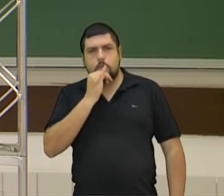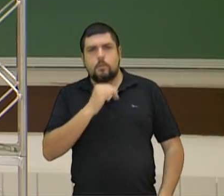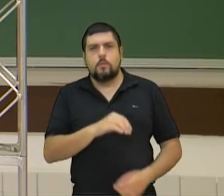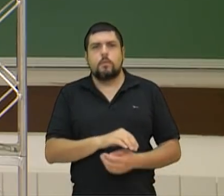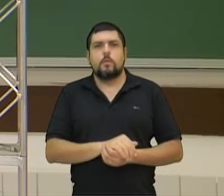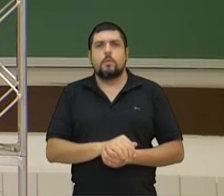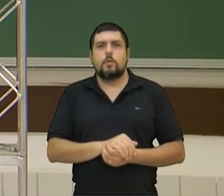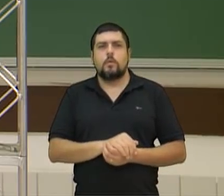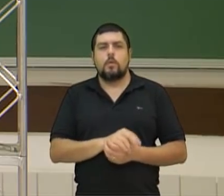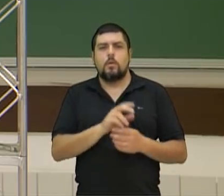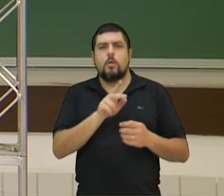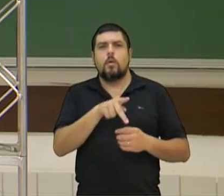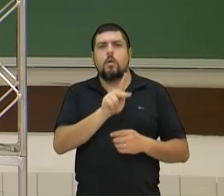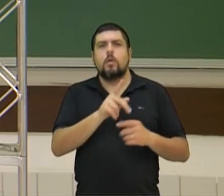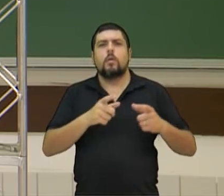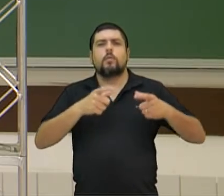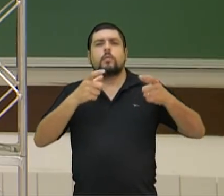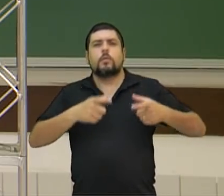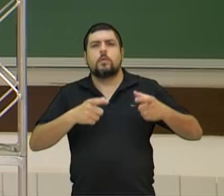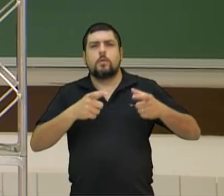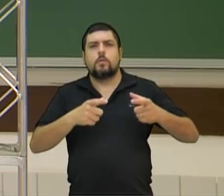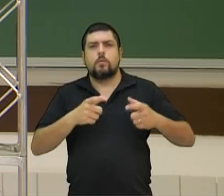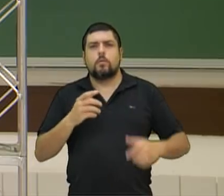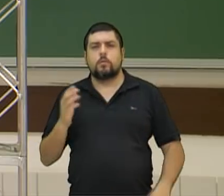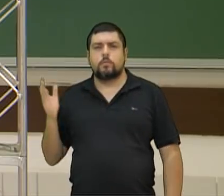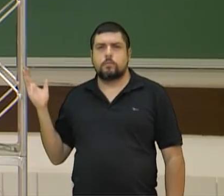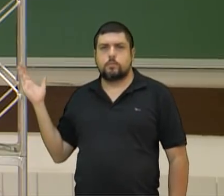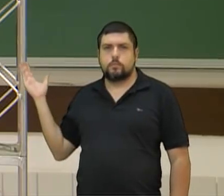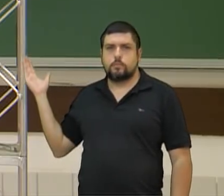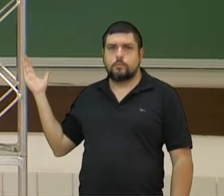vai estar desse lado e a função vai crescer